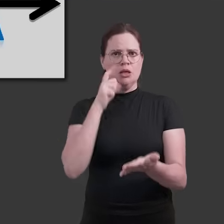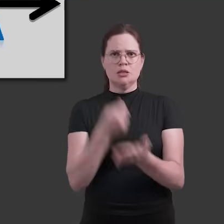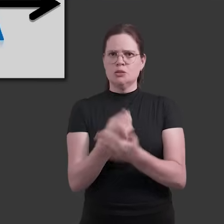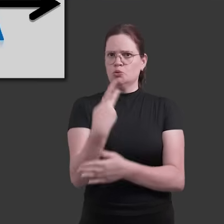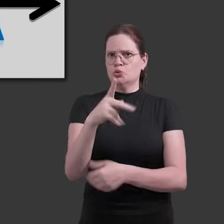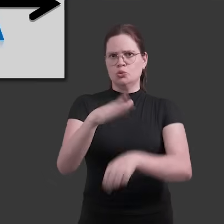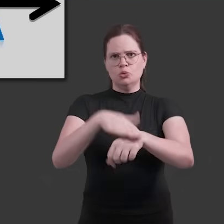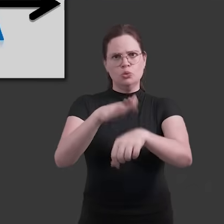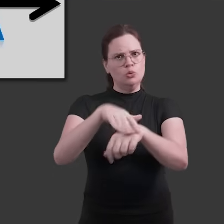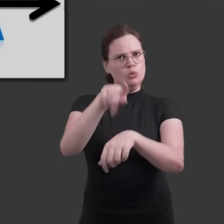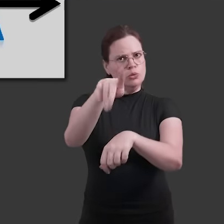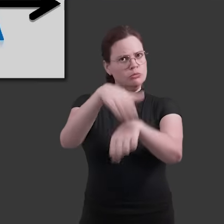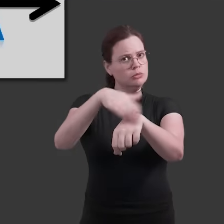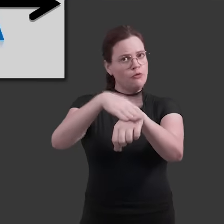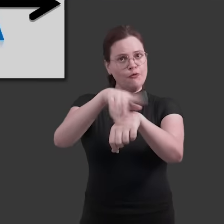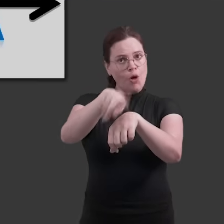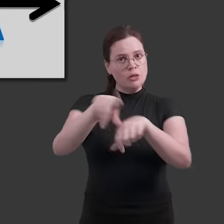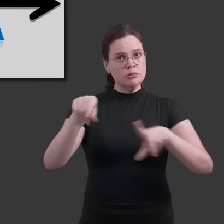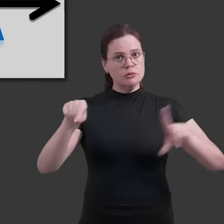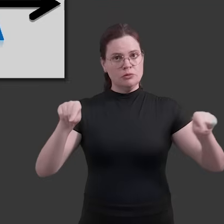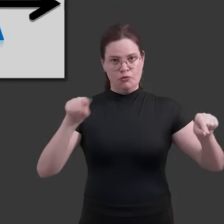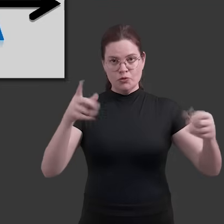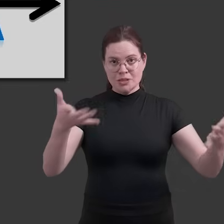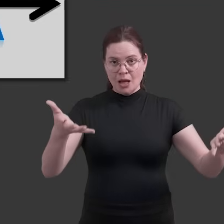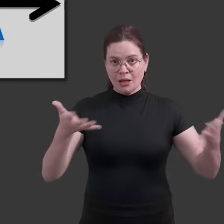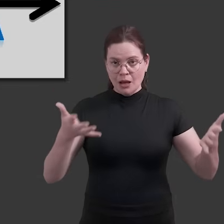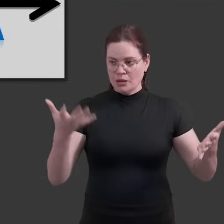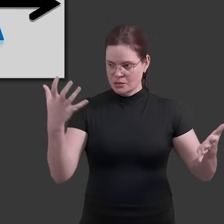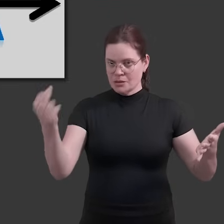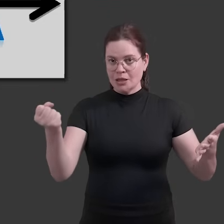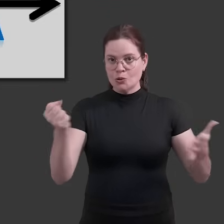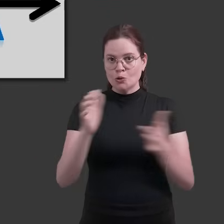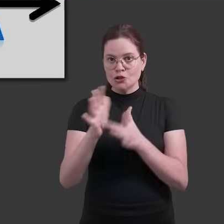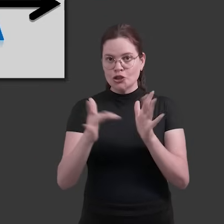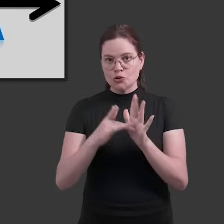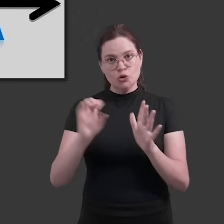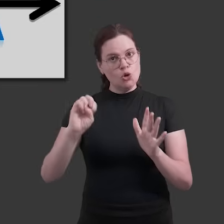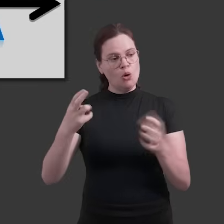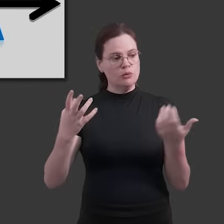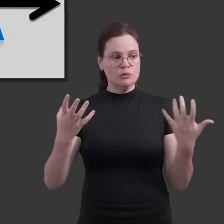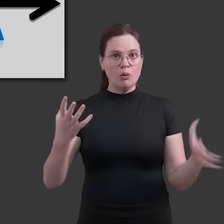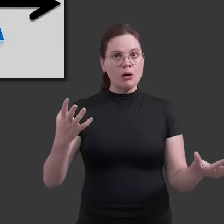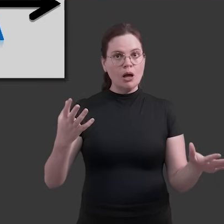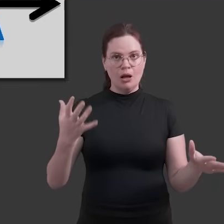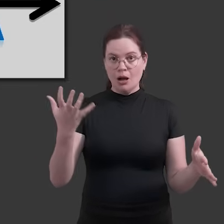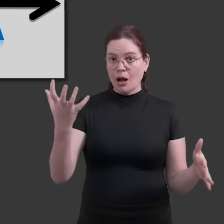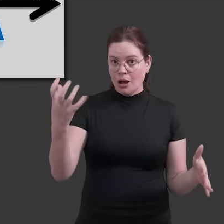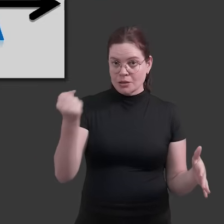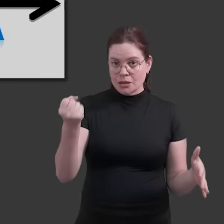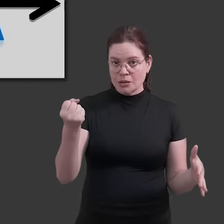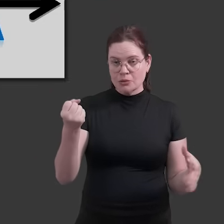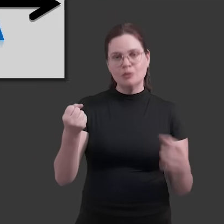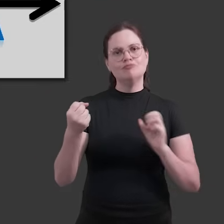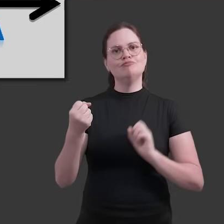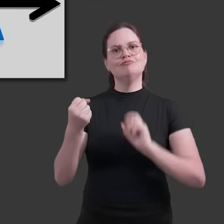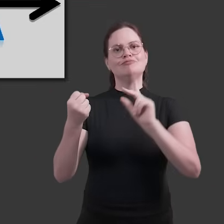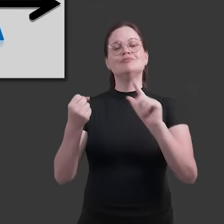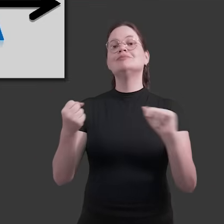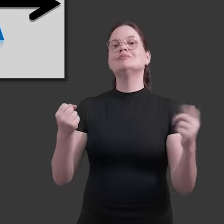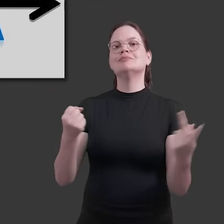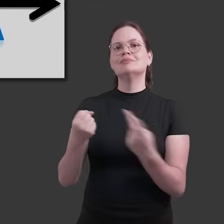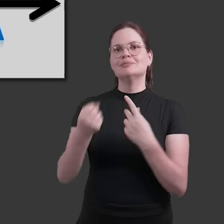uma escolha. Se você escolheu ser santificado pelo Espírito Santo, automaticamente, olha o